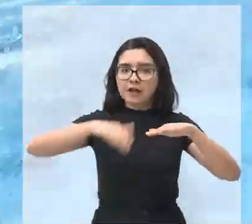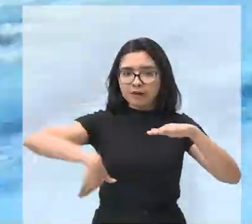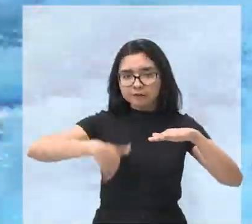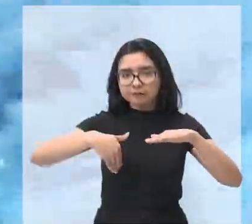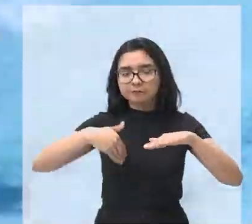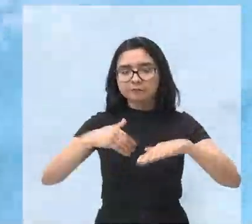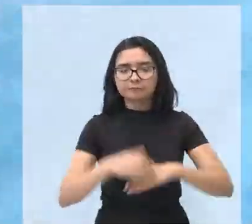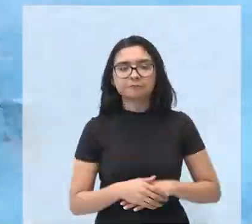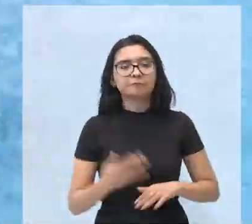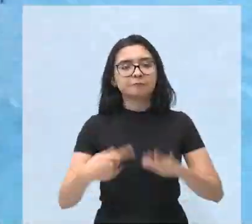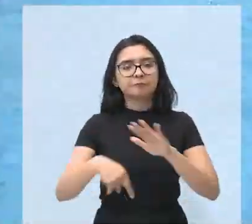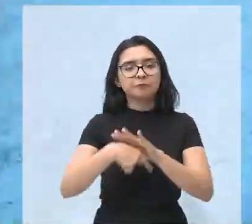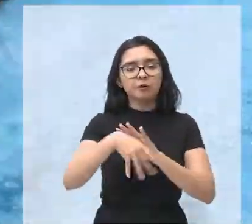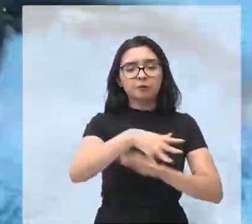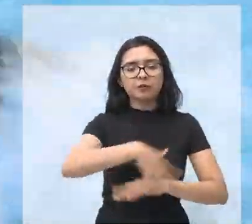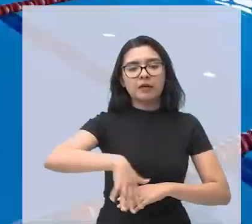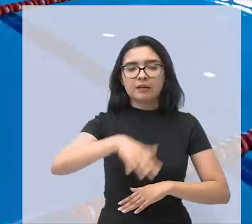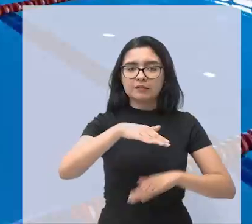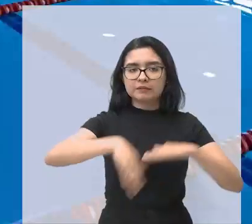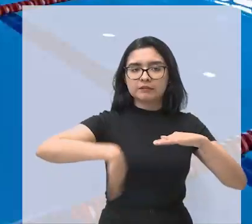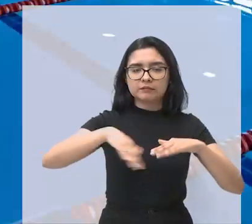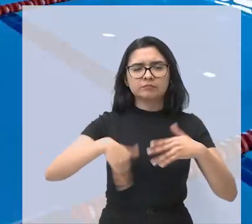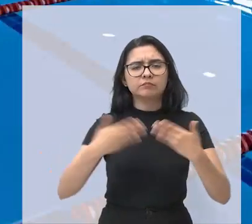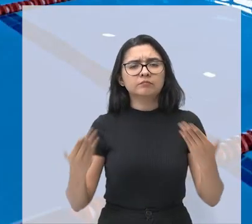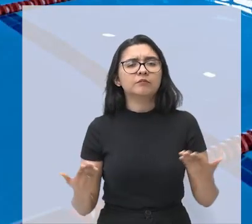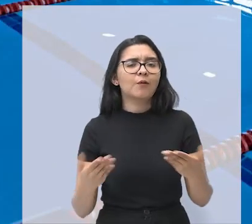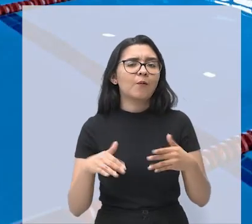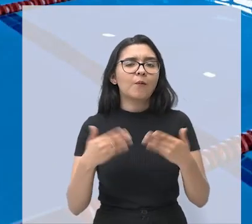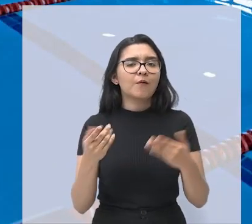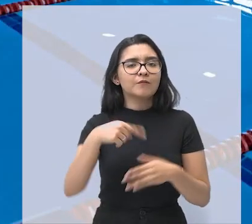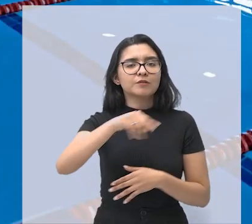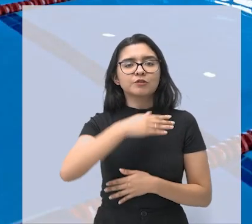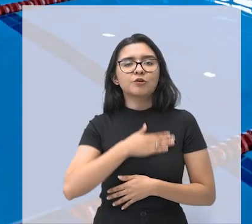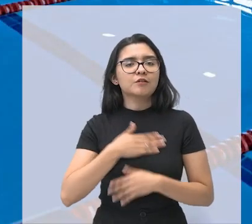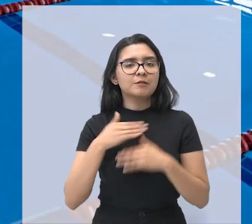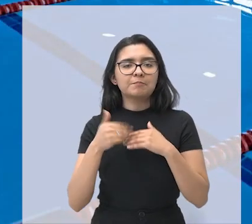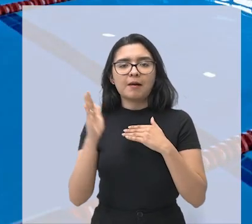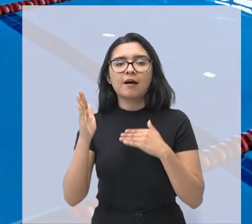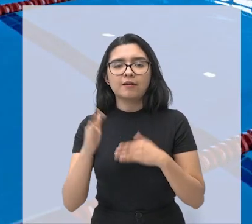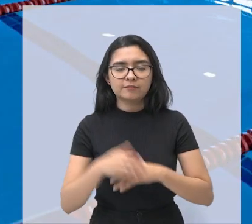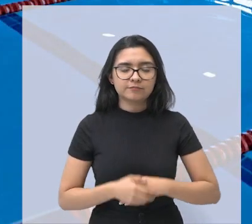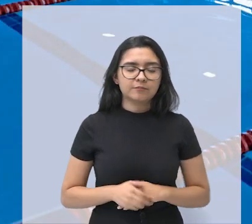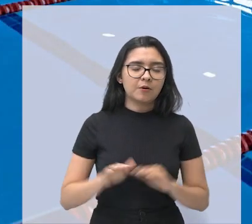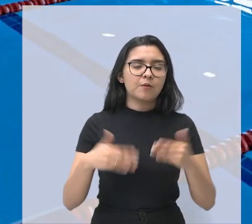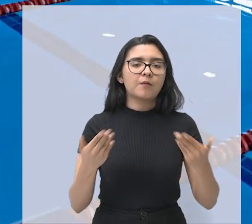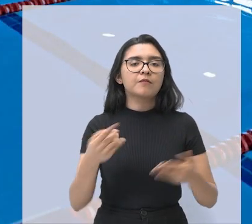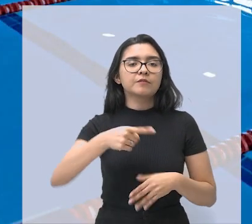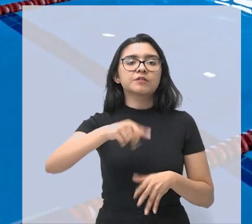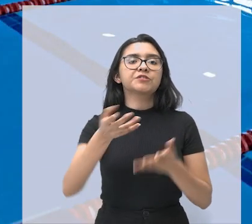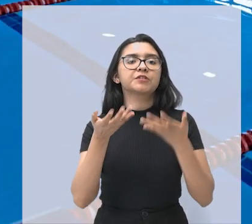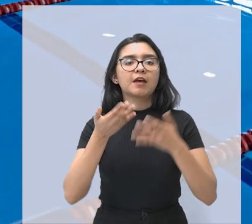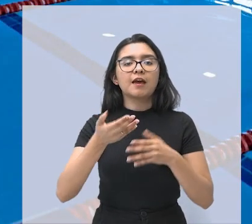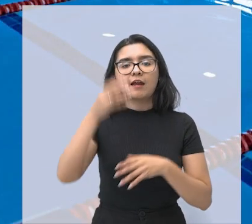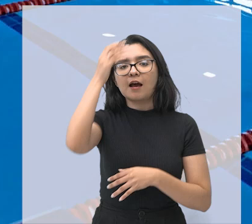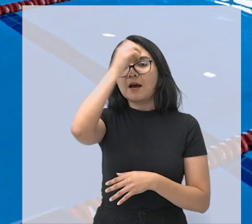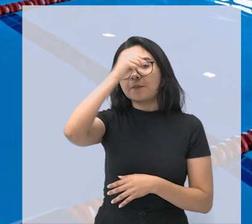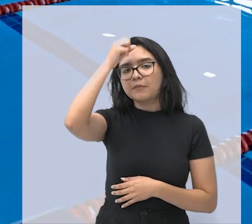nado na natação. E aí, qual que vocês gostaram mais? Qual que vocês desejam